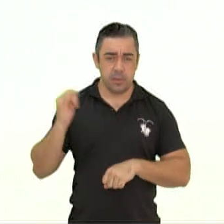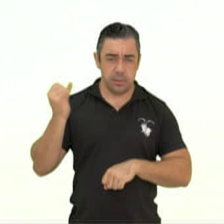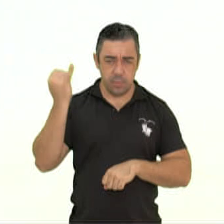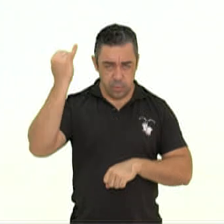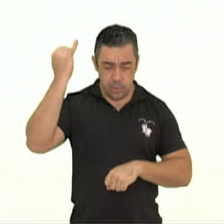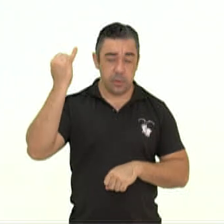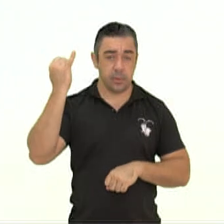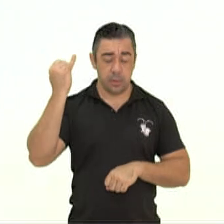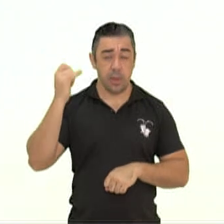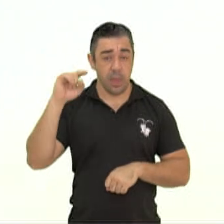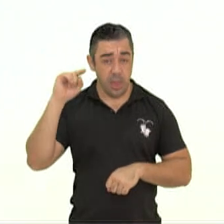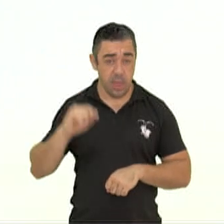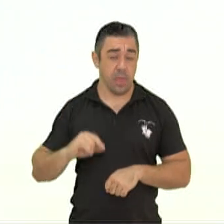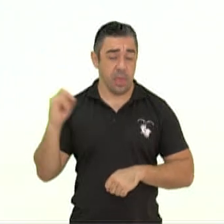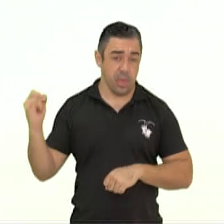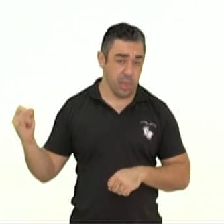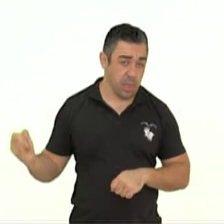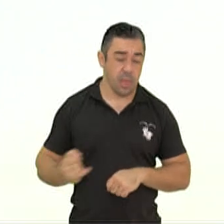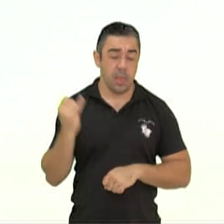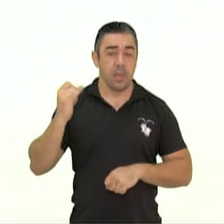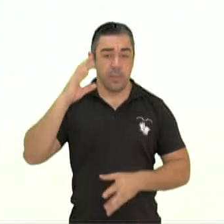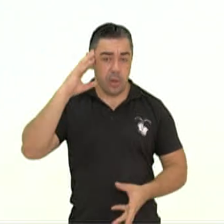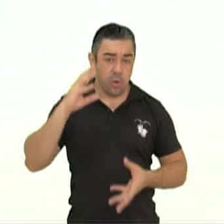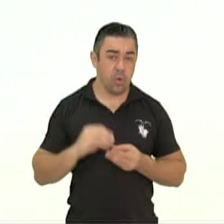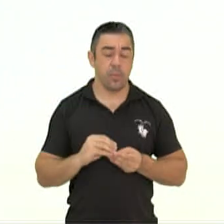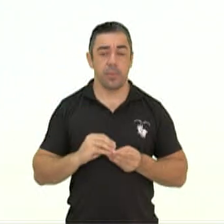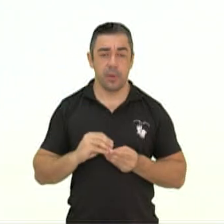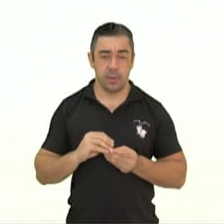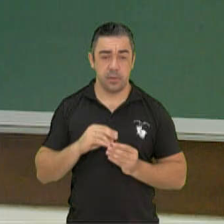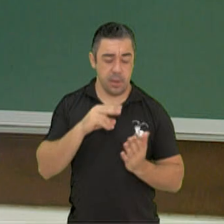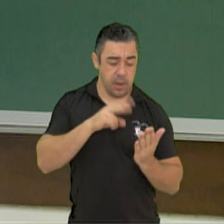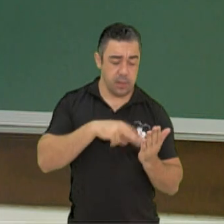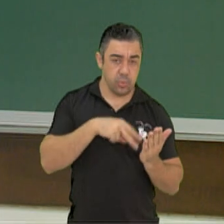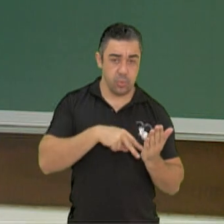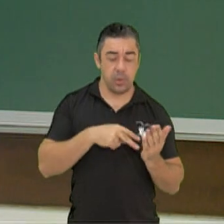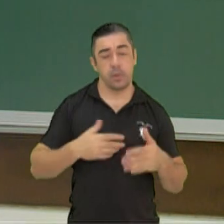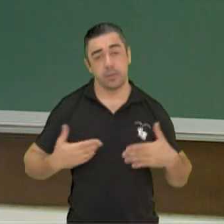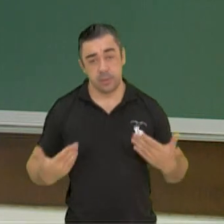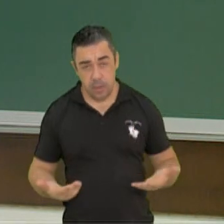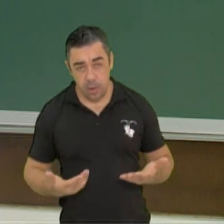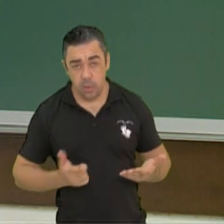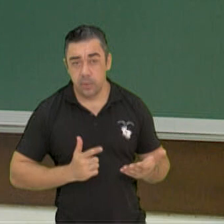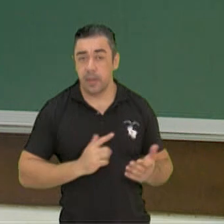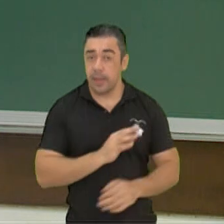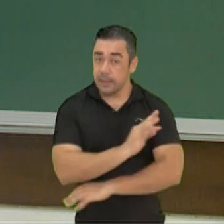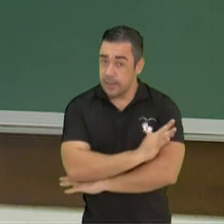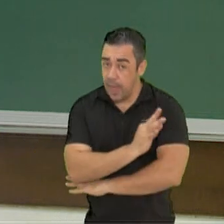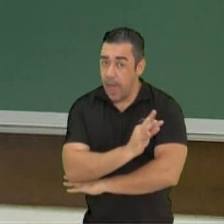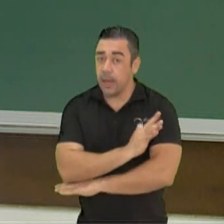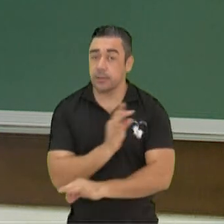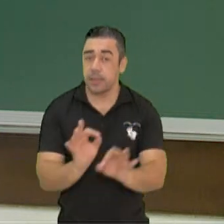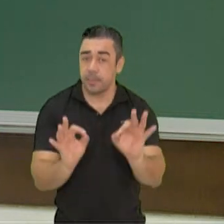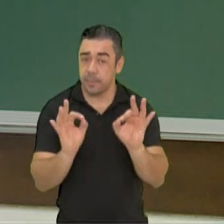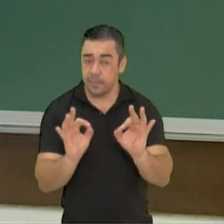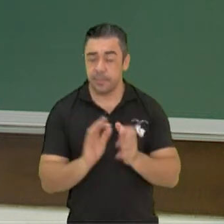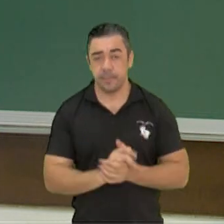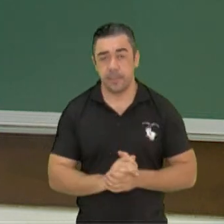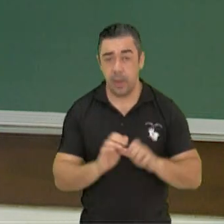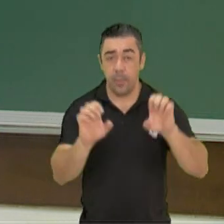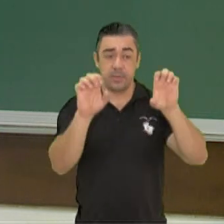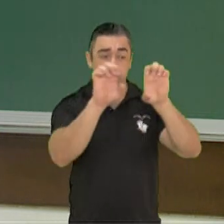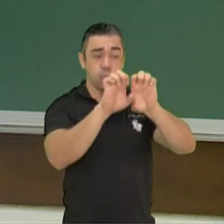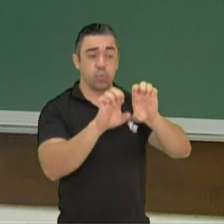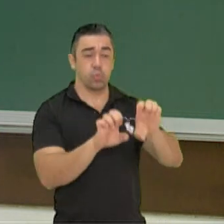importantes, fundamentais à compreensão do interlocutor. Então veja que nós temos técnicas, não é verdade? Nós não